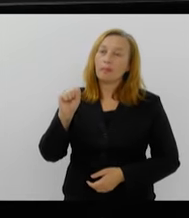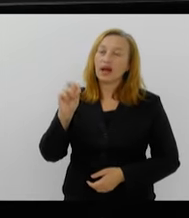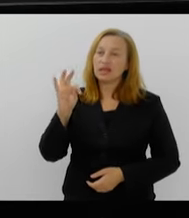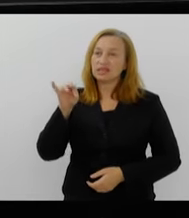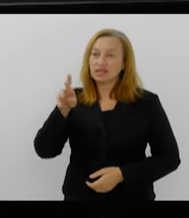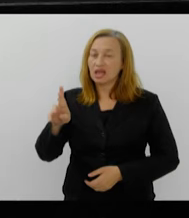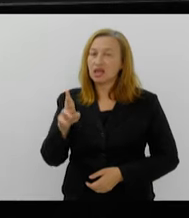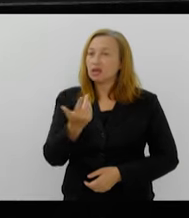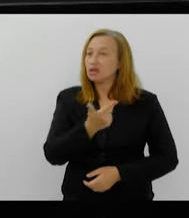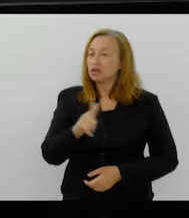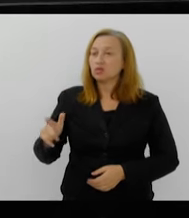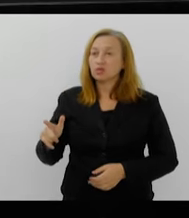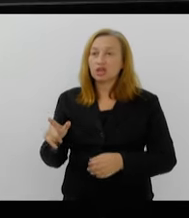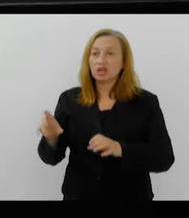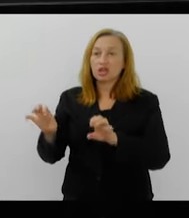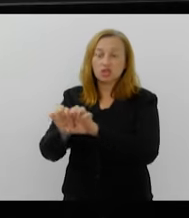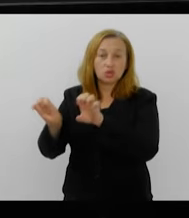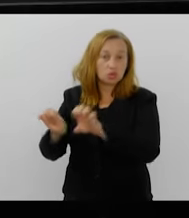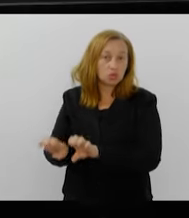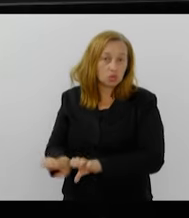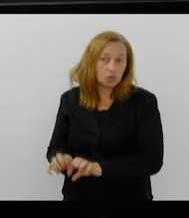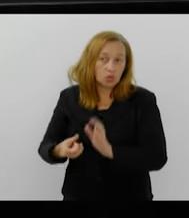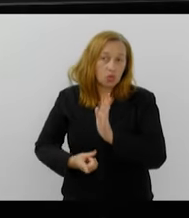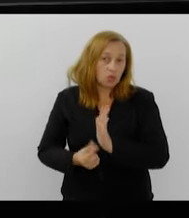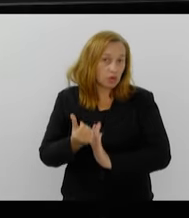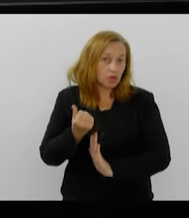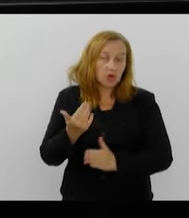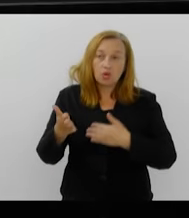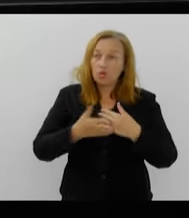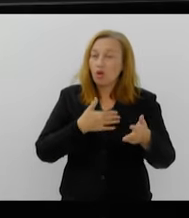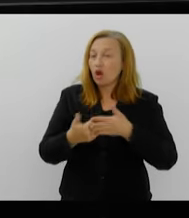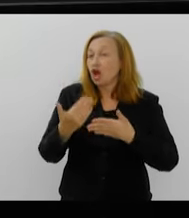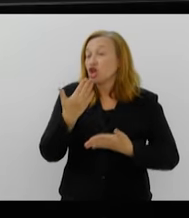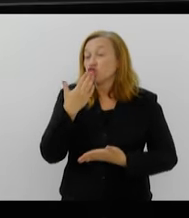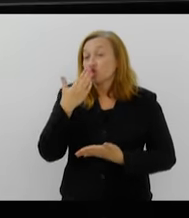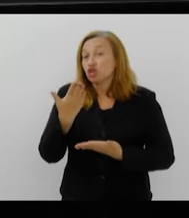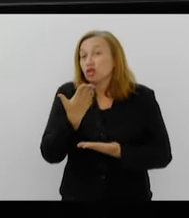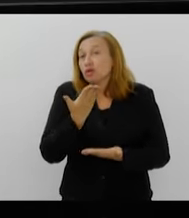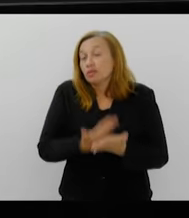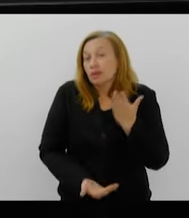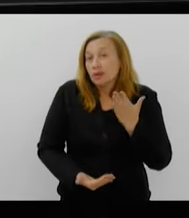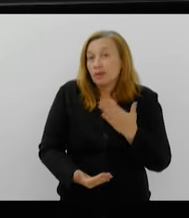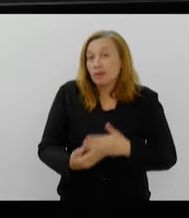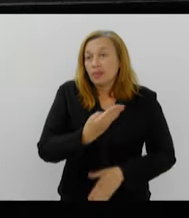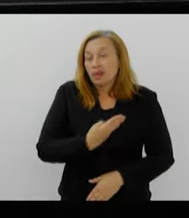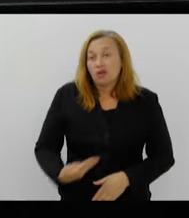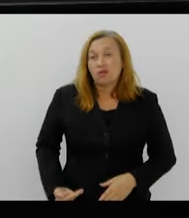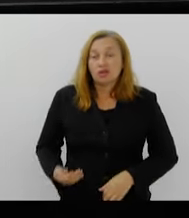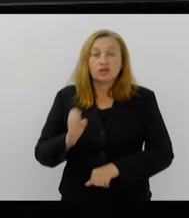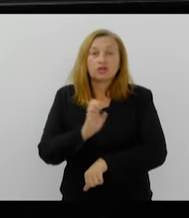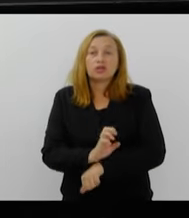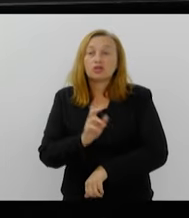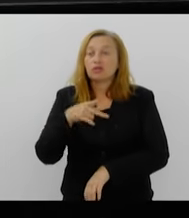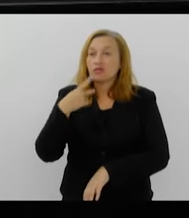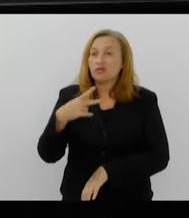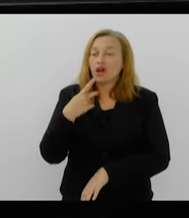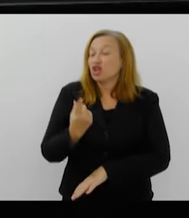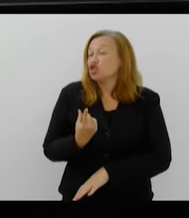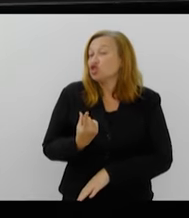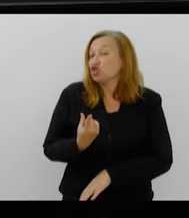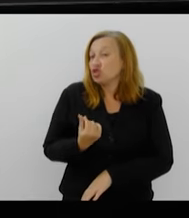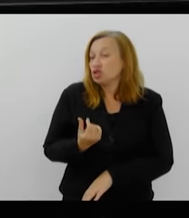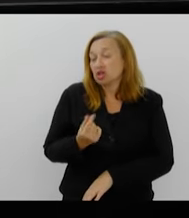estatura financeira para garantir qualquer tipo de perda ao governo do Estado, e que, quando a gente trata de um dinheiro que não